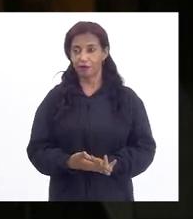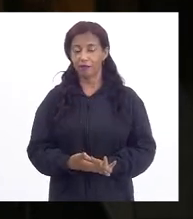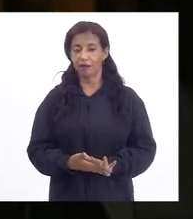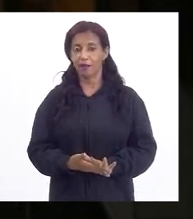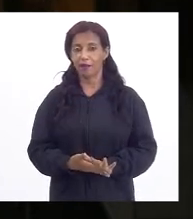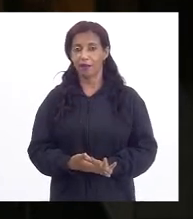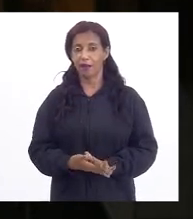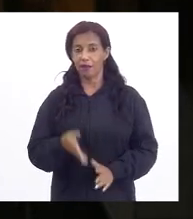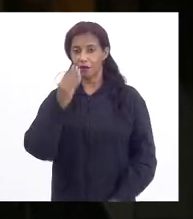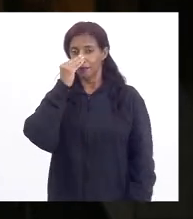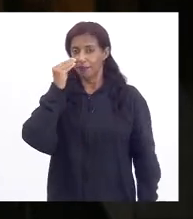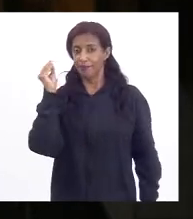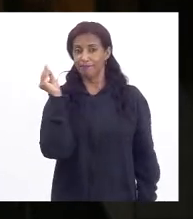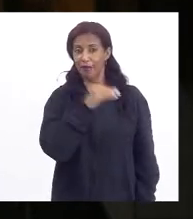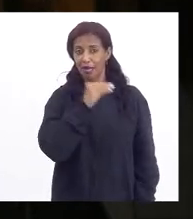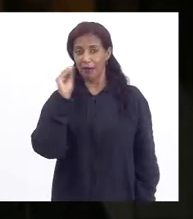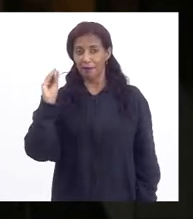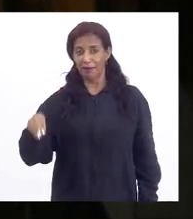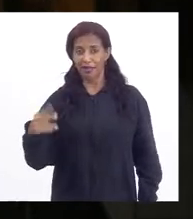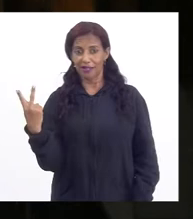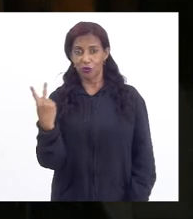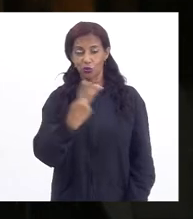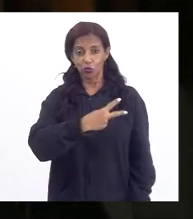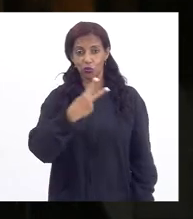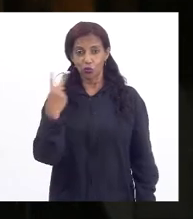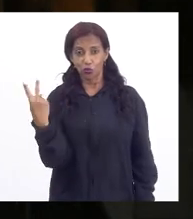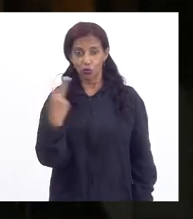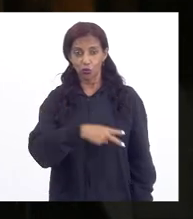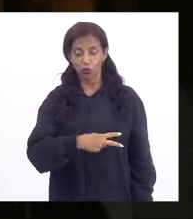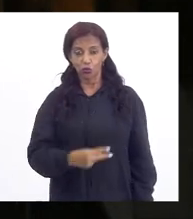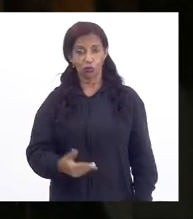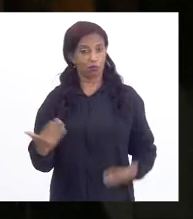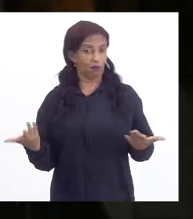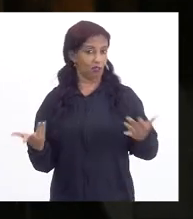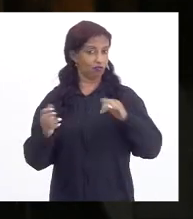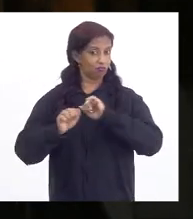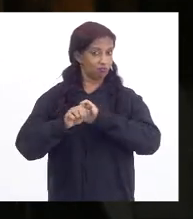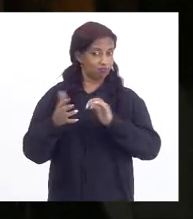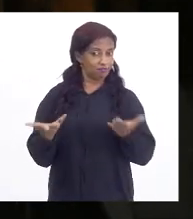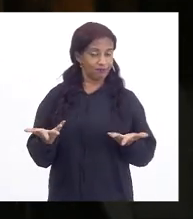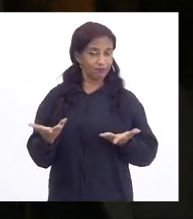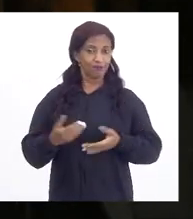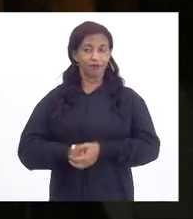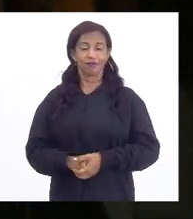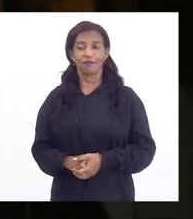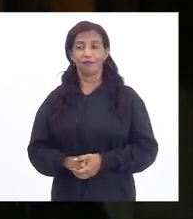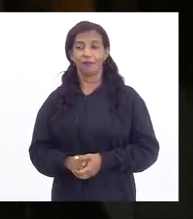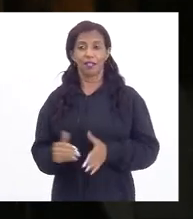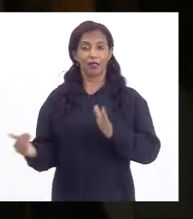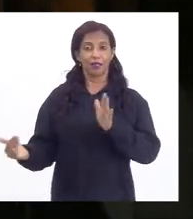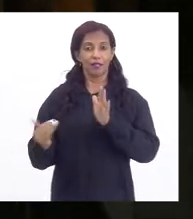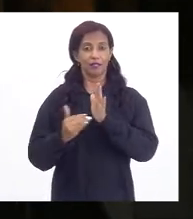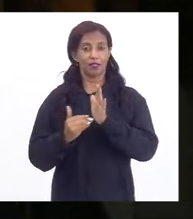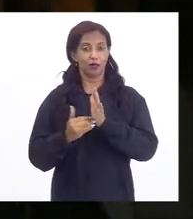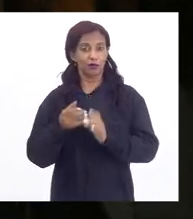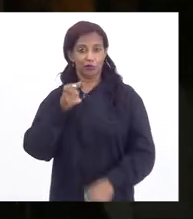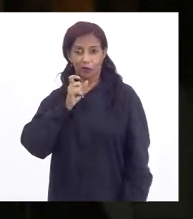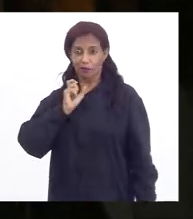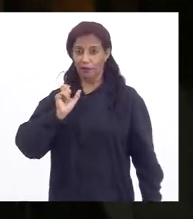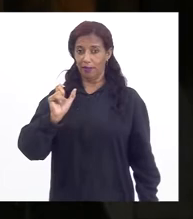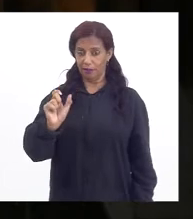pela rejeição de ambas. Mas claro que a última